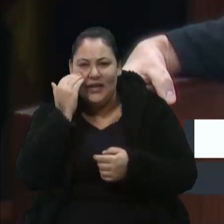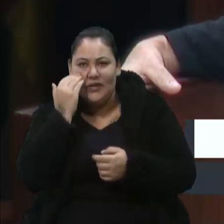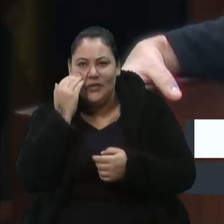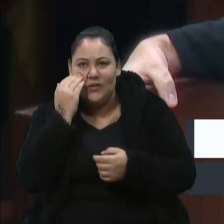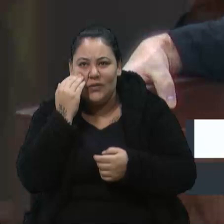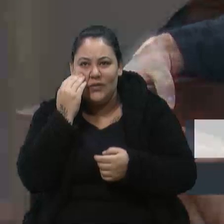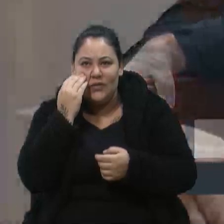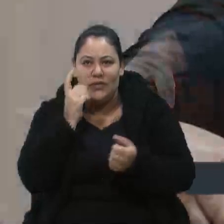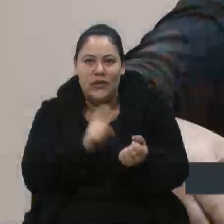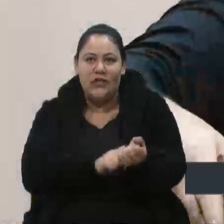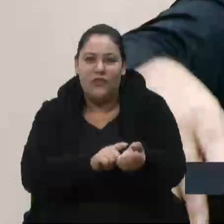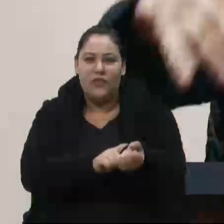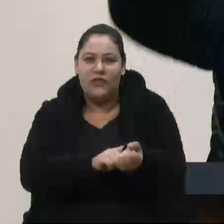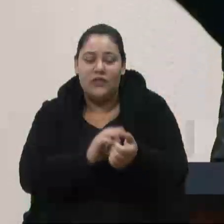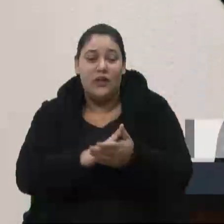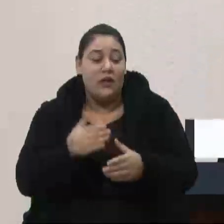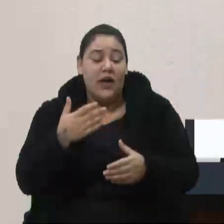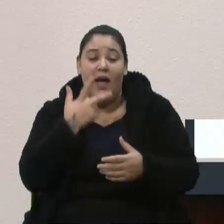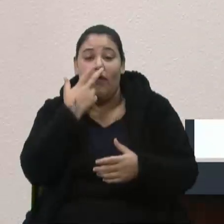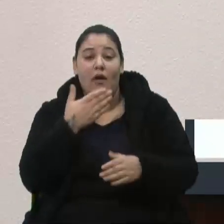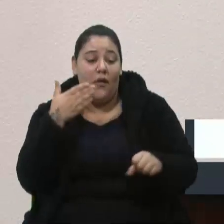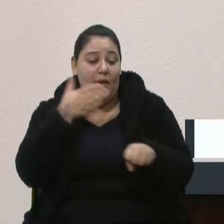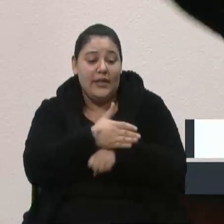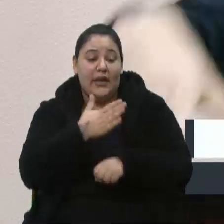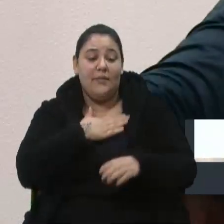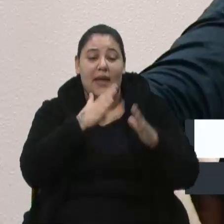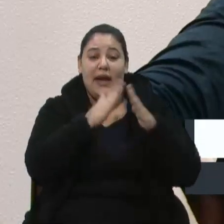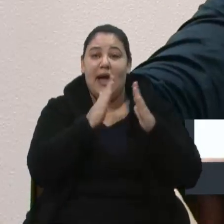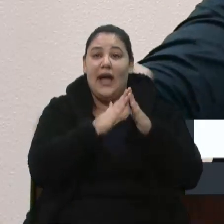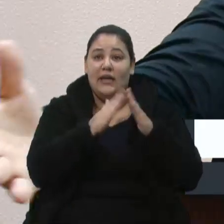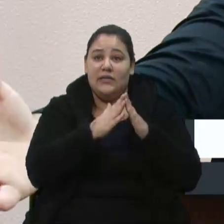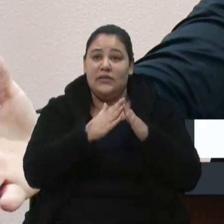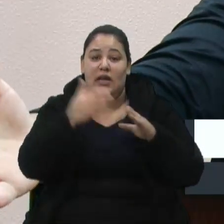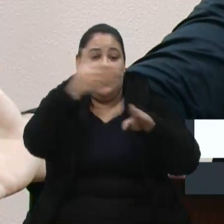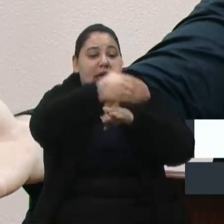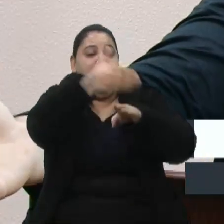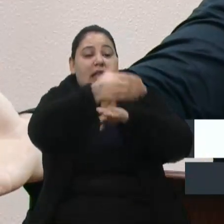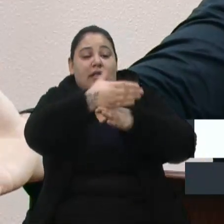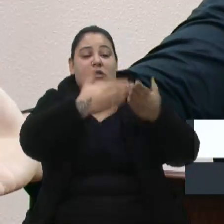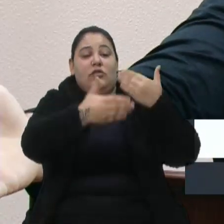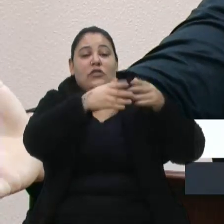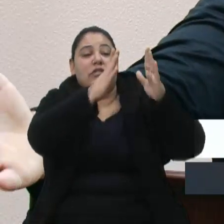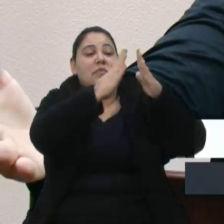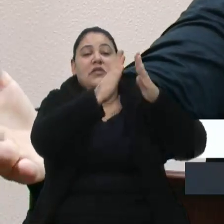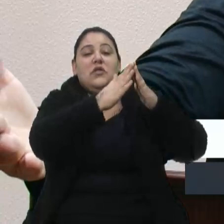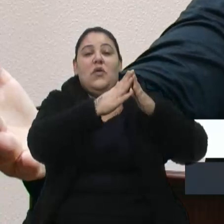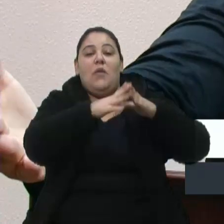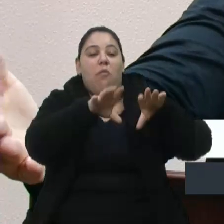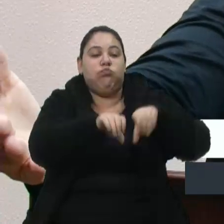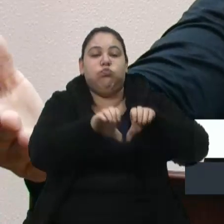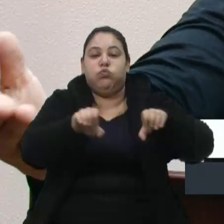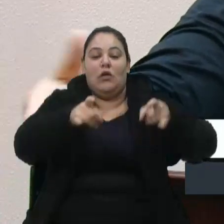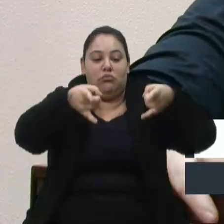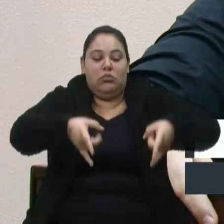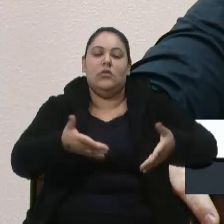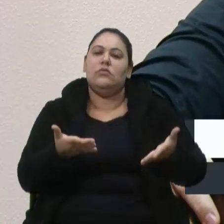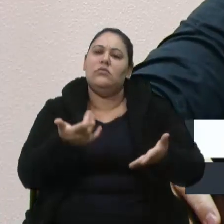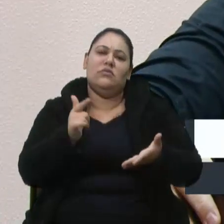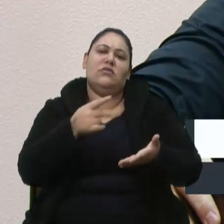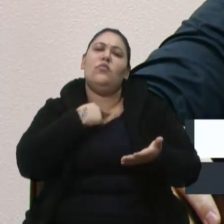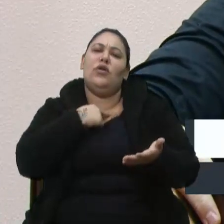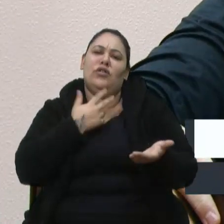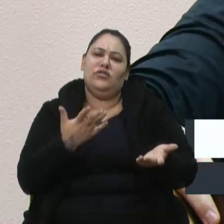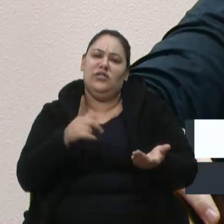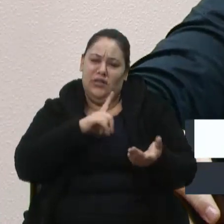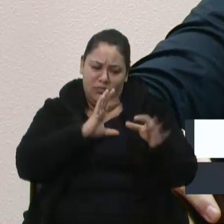mas é a mesma coisa entrarem lá na minha casa e dizer, ó, entrem todo mundo aí, se deitem no sofá, se deitem na cama e fazem o que vocês querem. Não, tem uma organização, a gente tem que